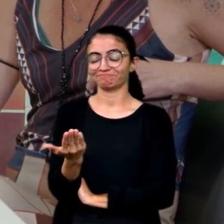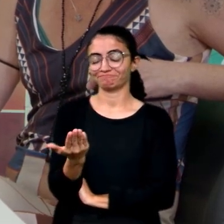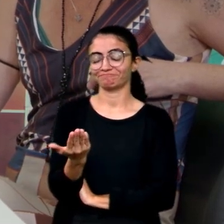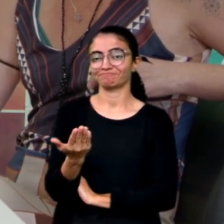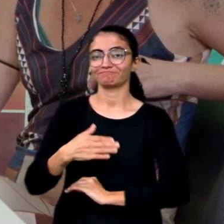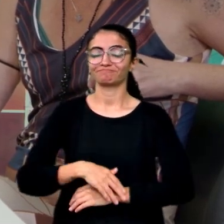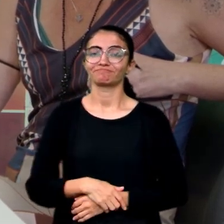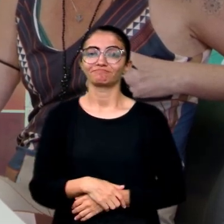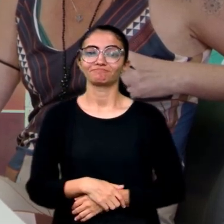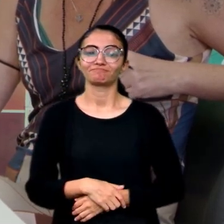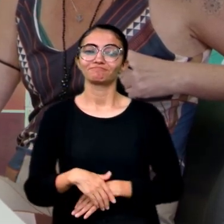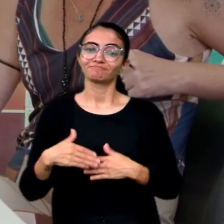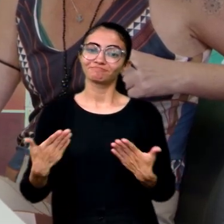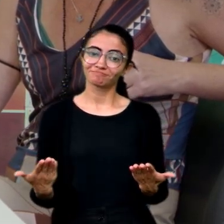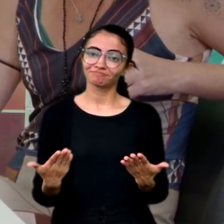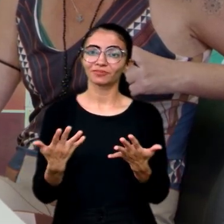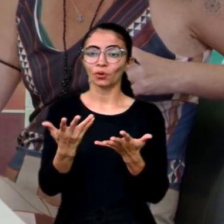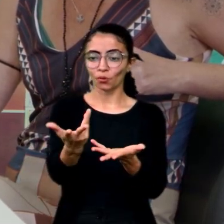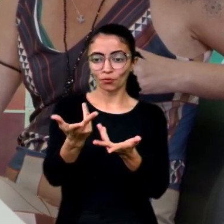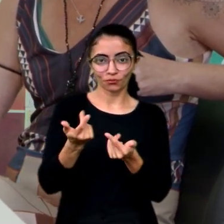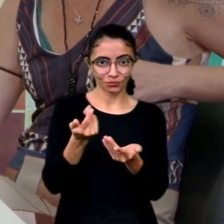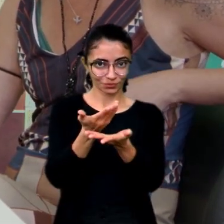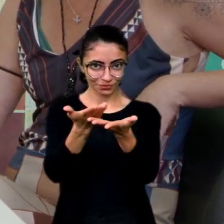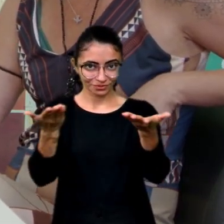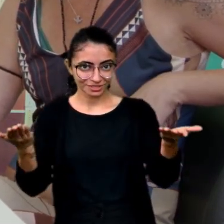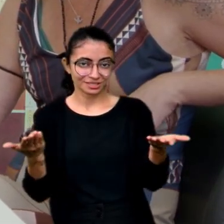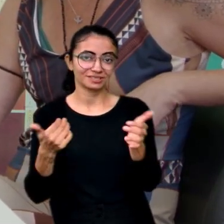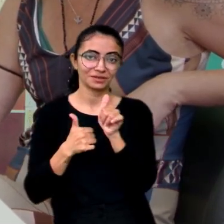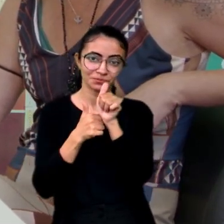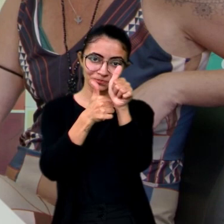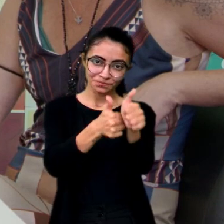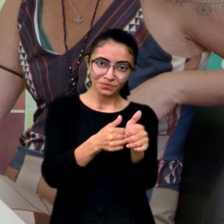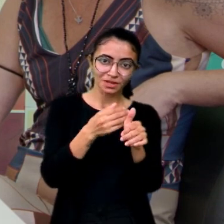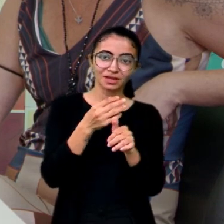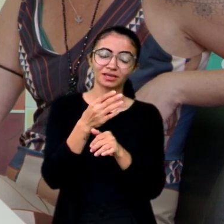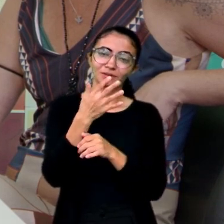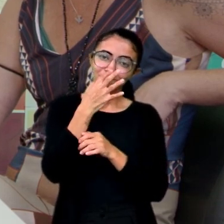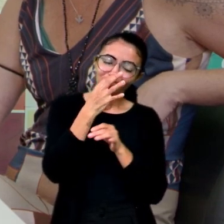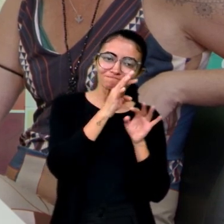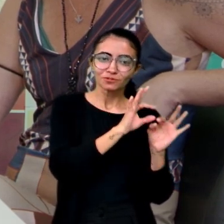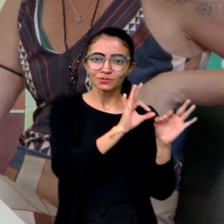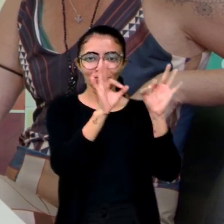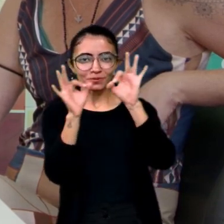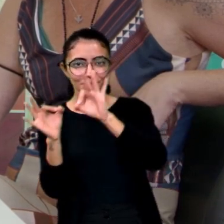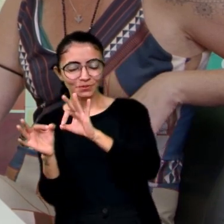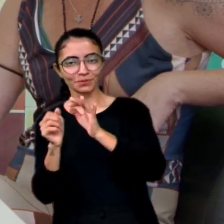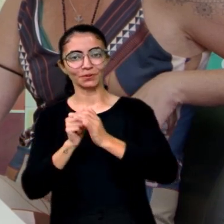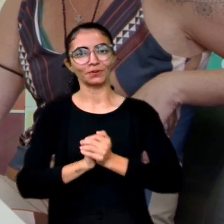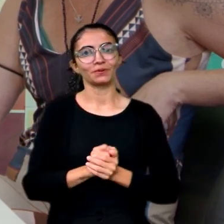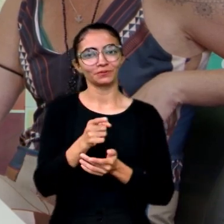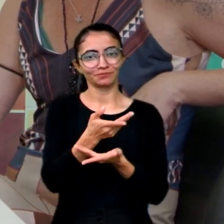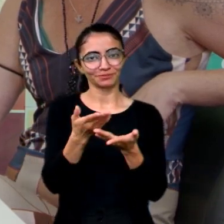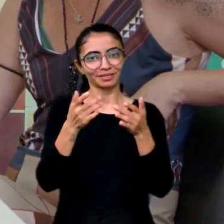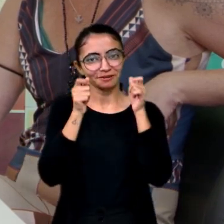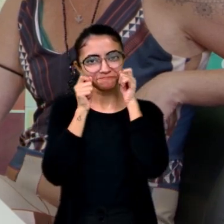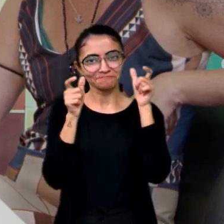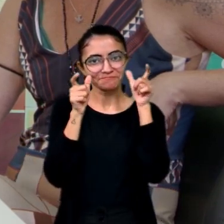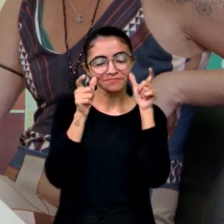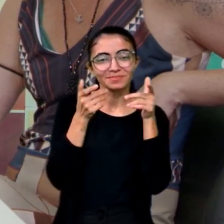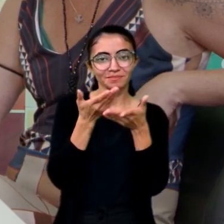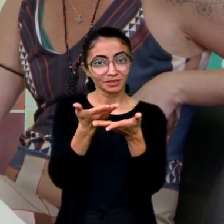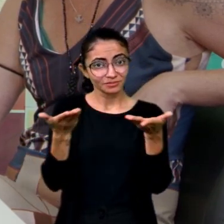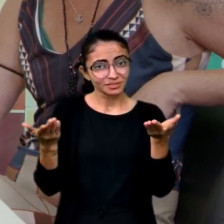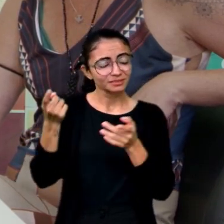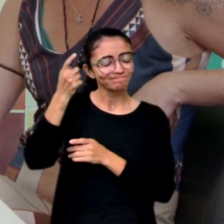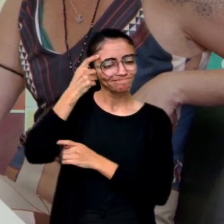a gente deixa aqui o convite para vocês que nos acompanharam, que nos ouviram aqui com atenção, para que